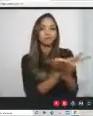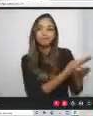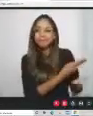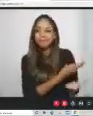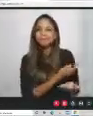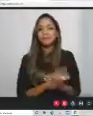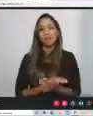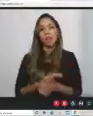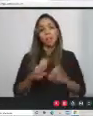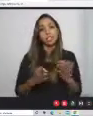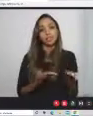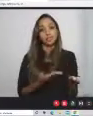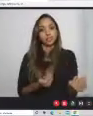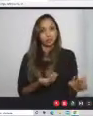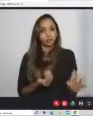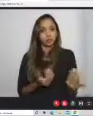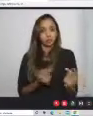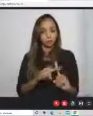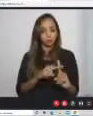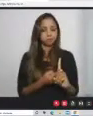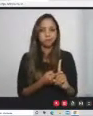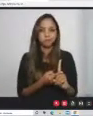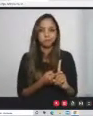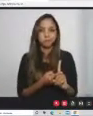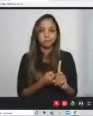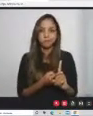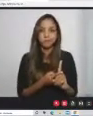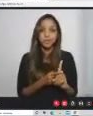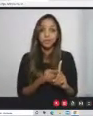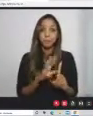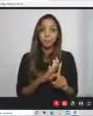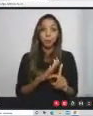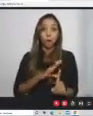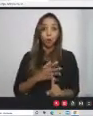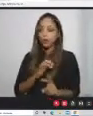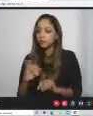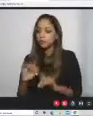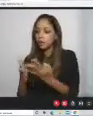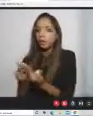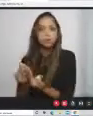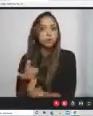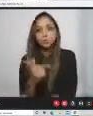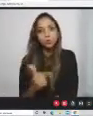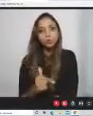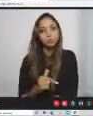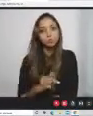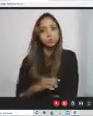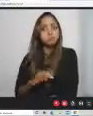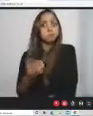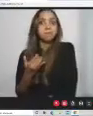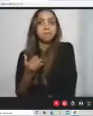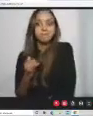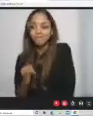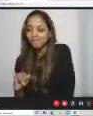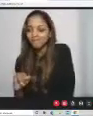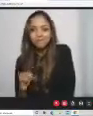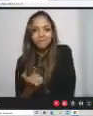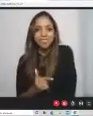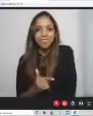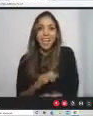essas adolescentes engravidam, Marquinhos, e elas não têm coragem de contar para a família. Muitas vezes a primeira pessoa que fica sabendo